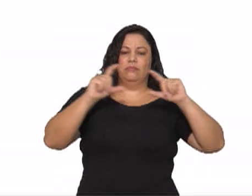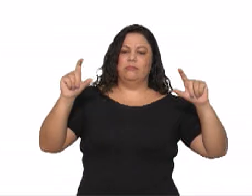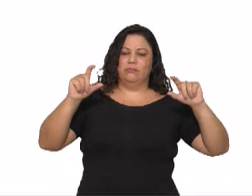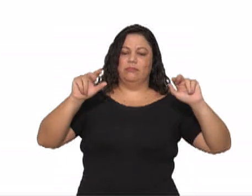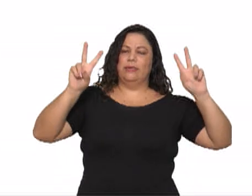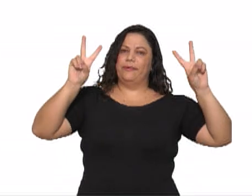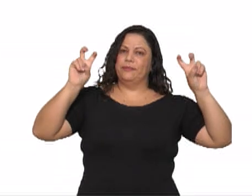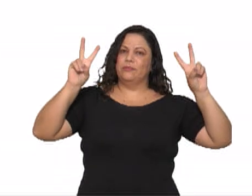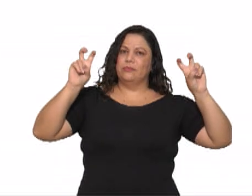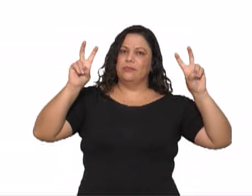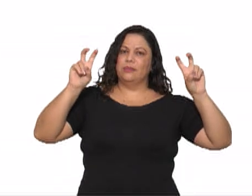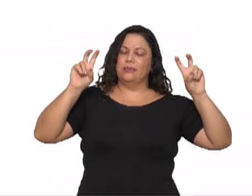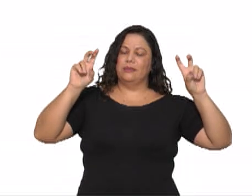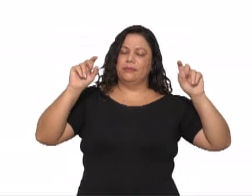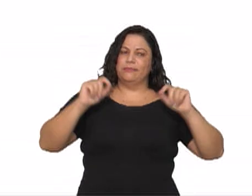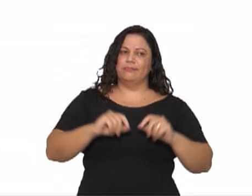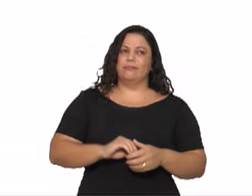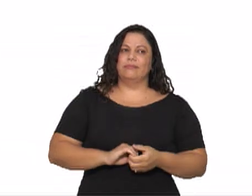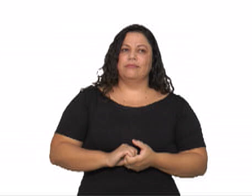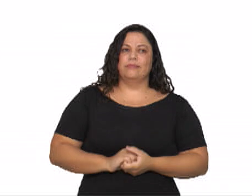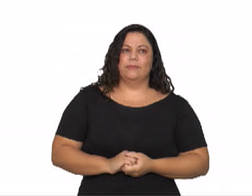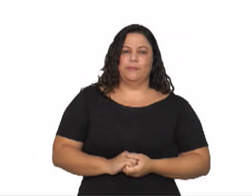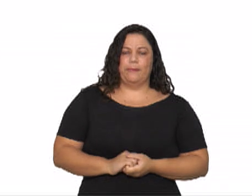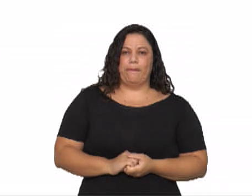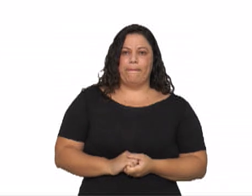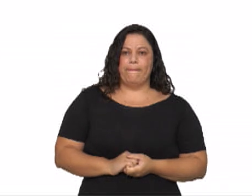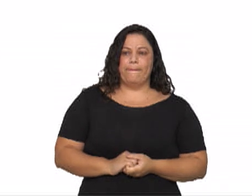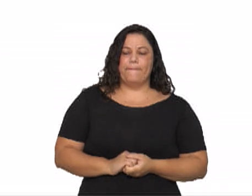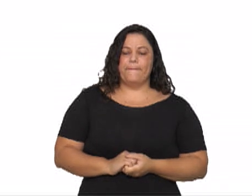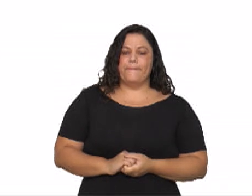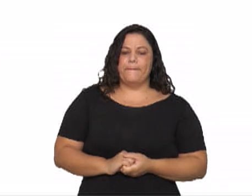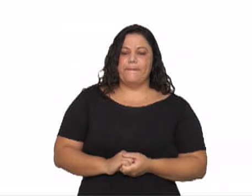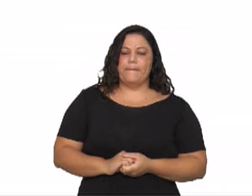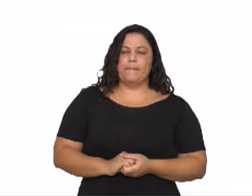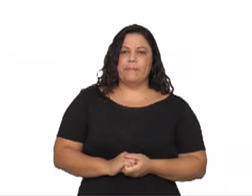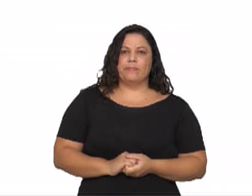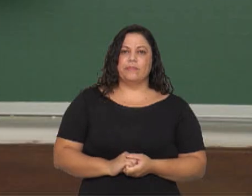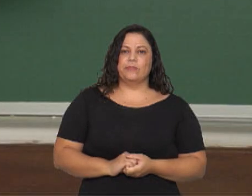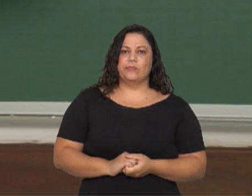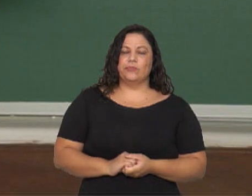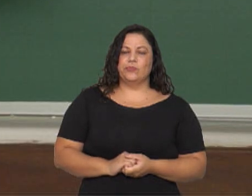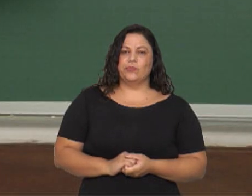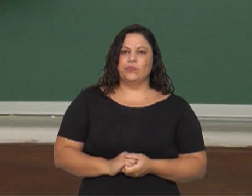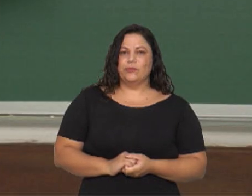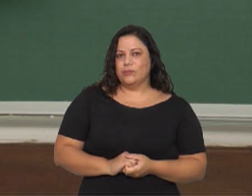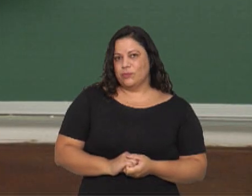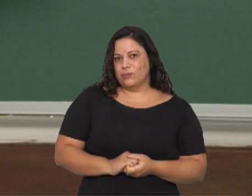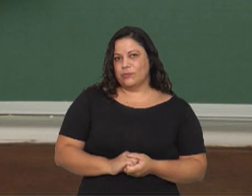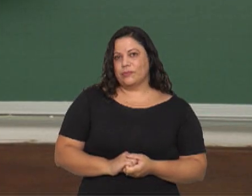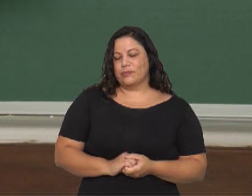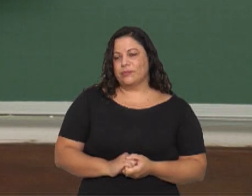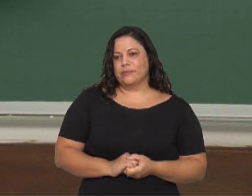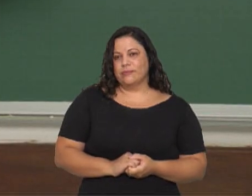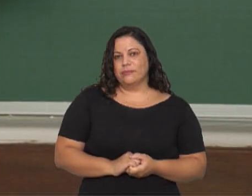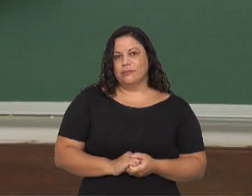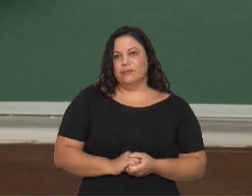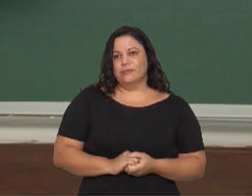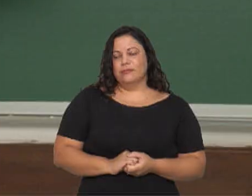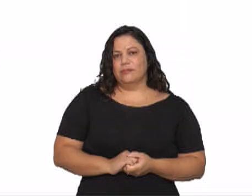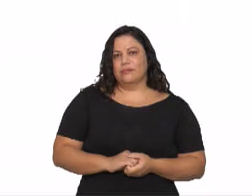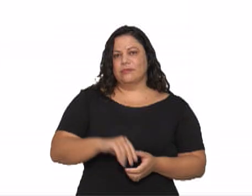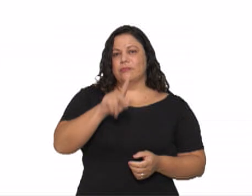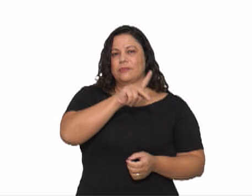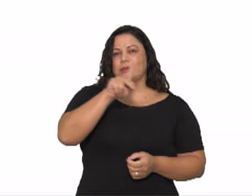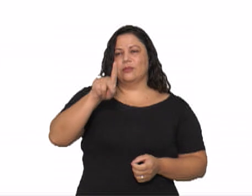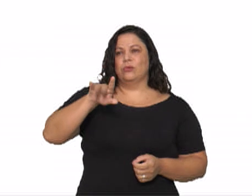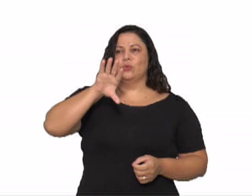língua dessa aula. As orações condicionais expressam desejos e ações imaginárias?